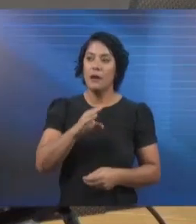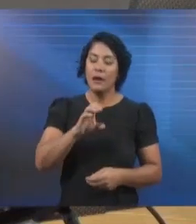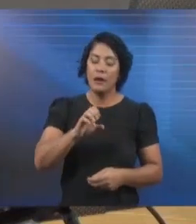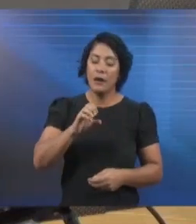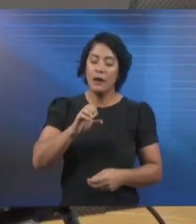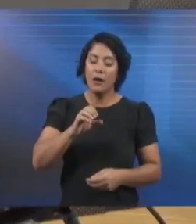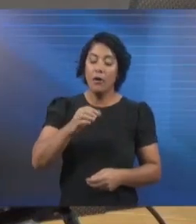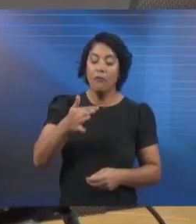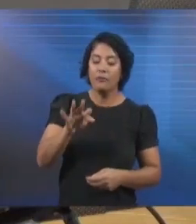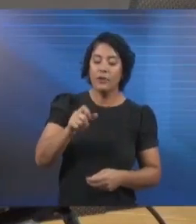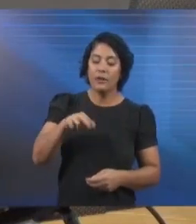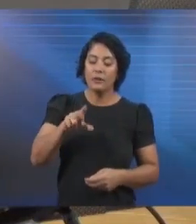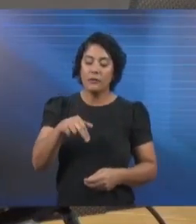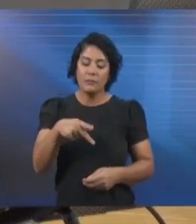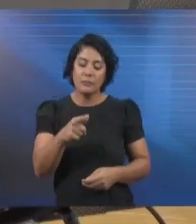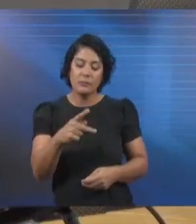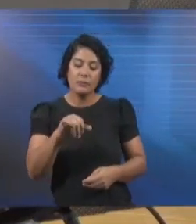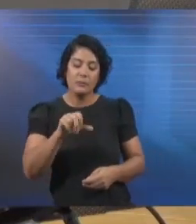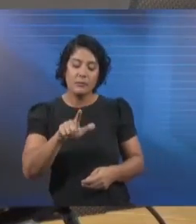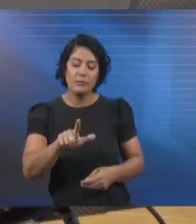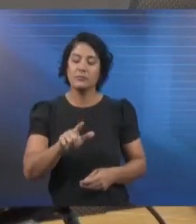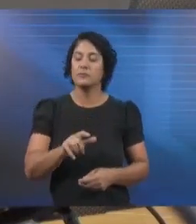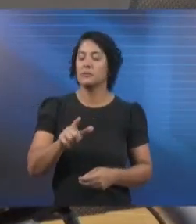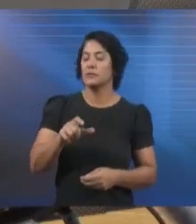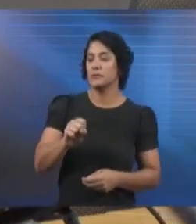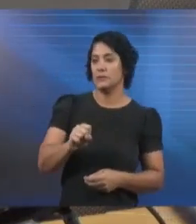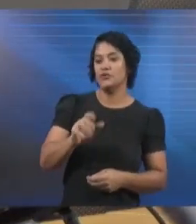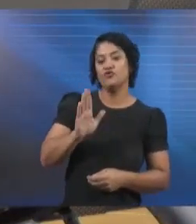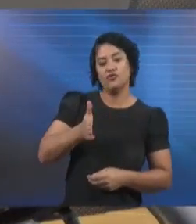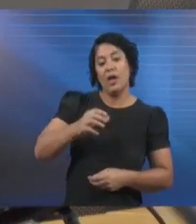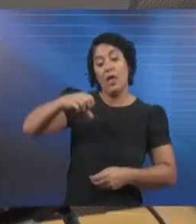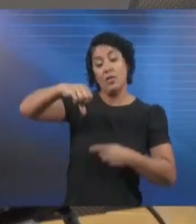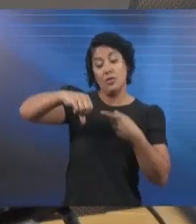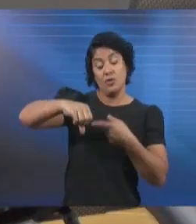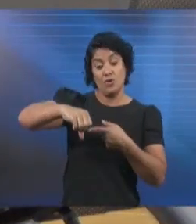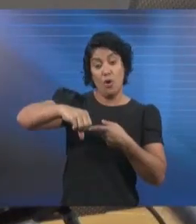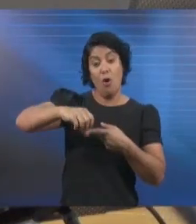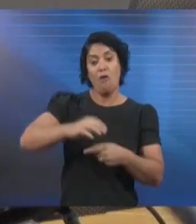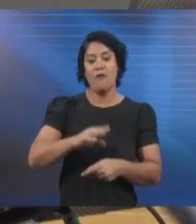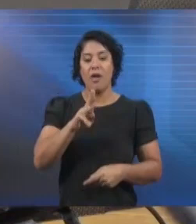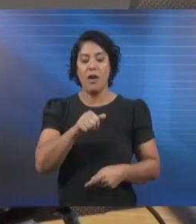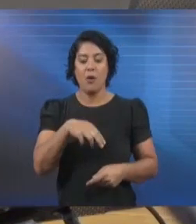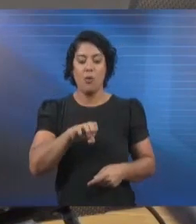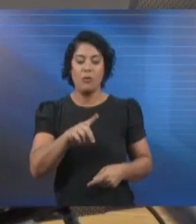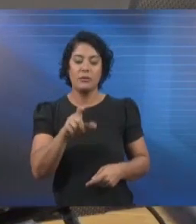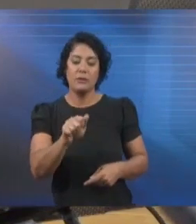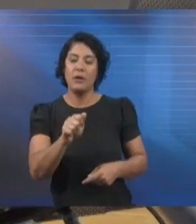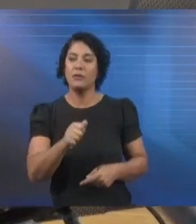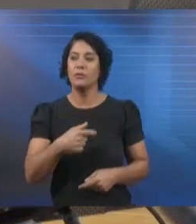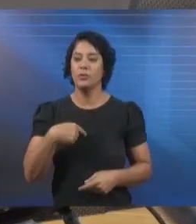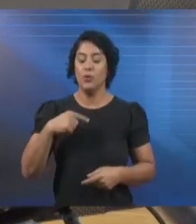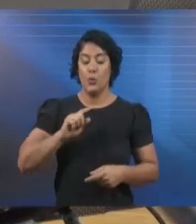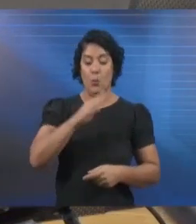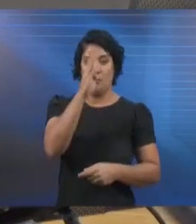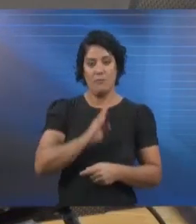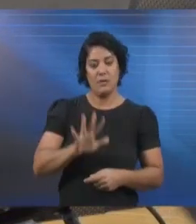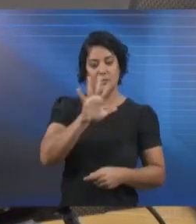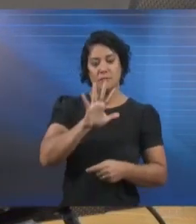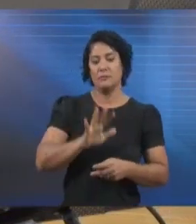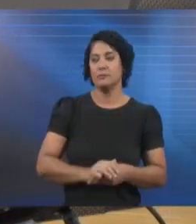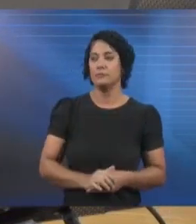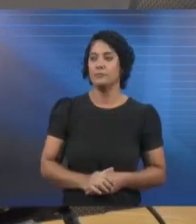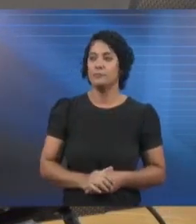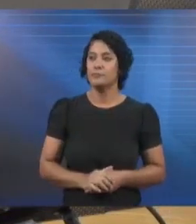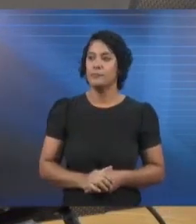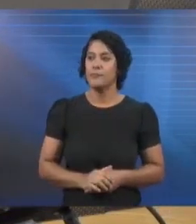Florianópolis Santa Catarina já foram realizado nove obras de engorda no Brasil seis delas pela